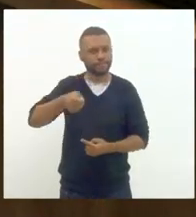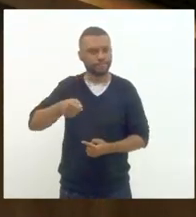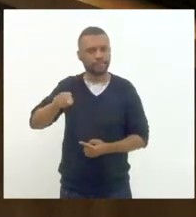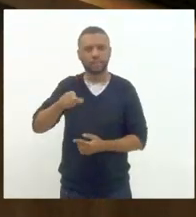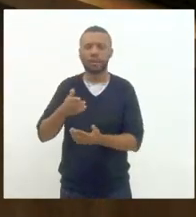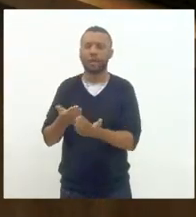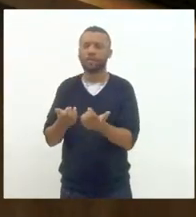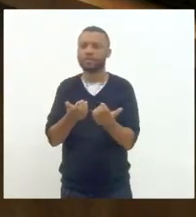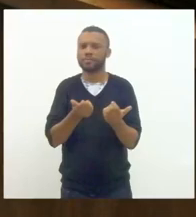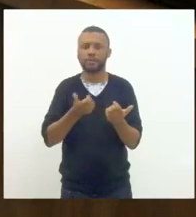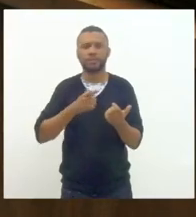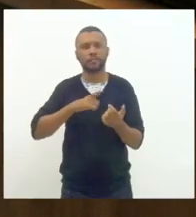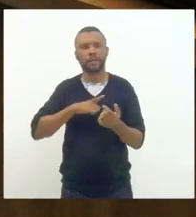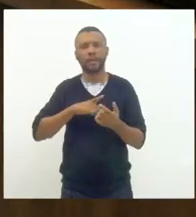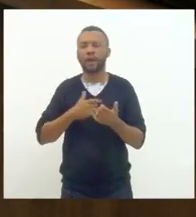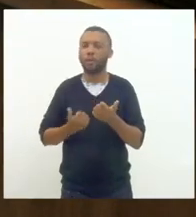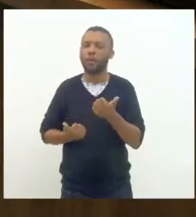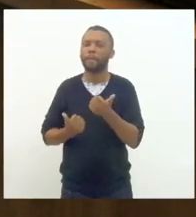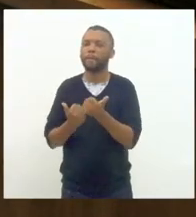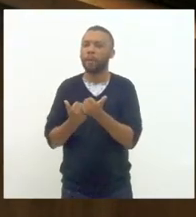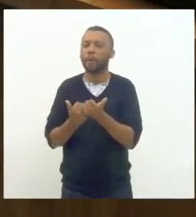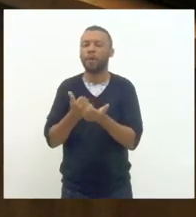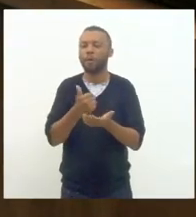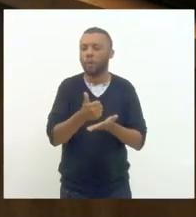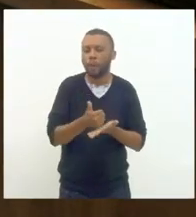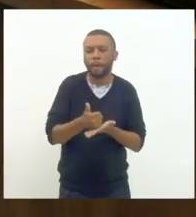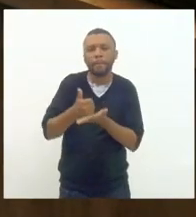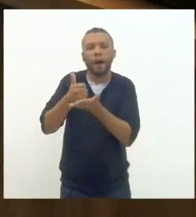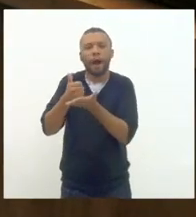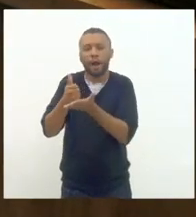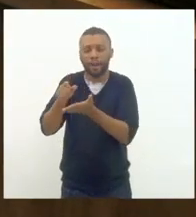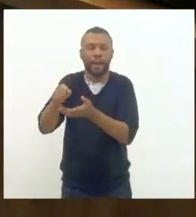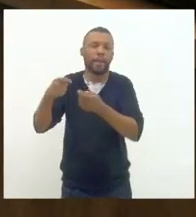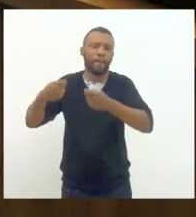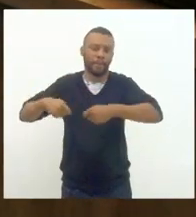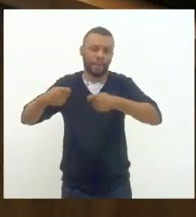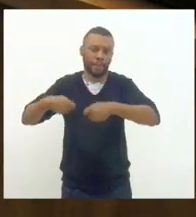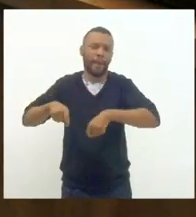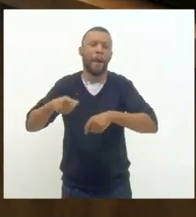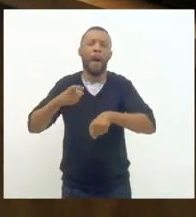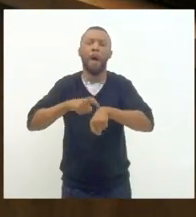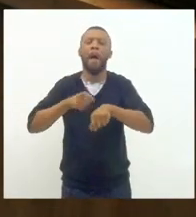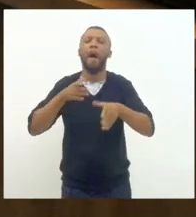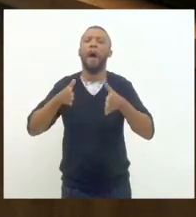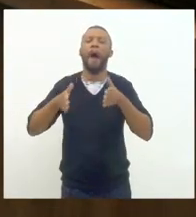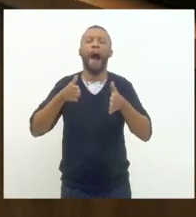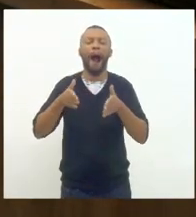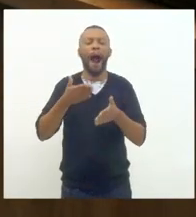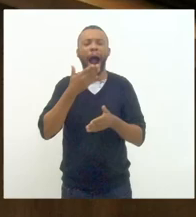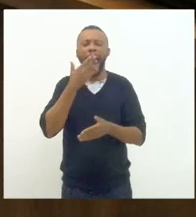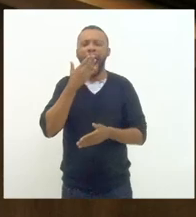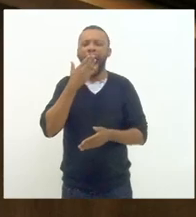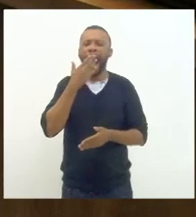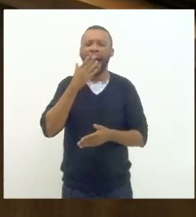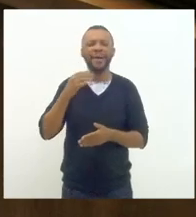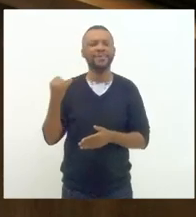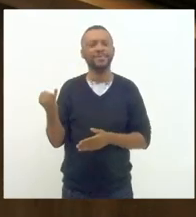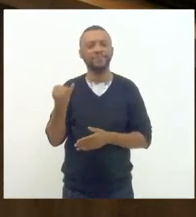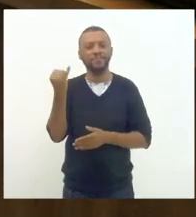ali o amparo e o apoio necessário para essa fase tão importante de desenvolvimento, né?